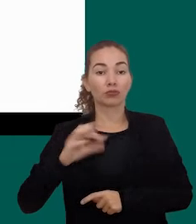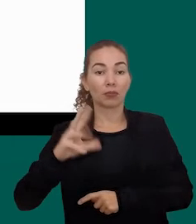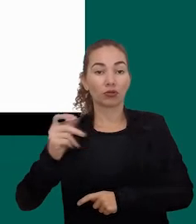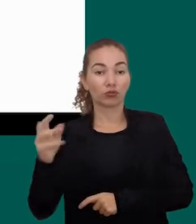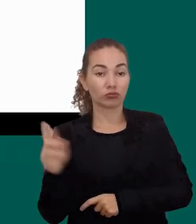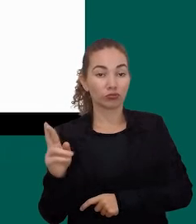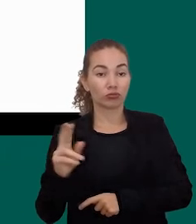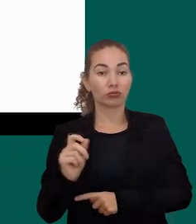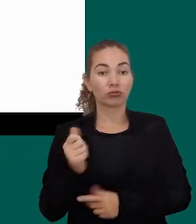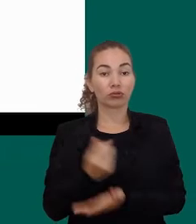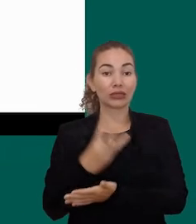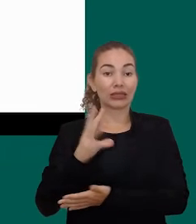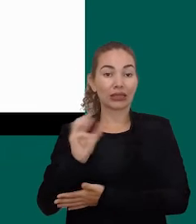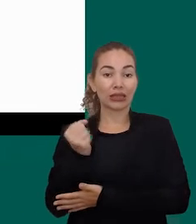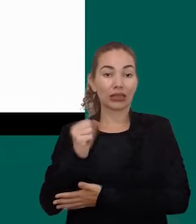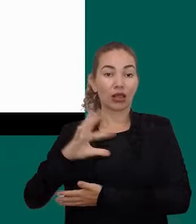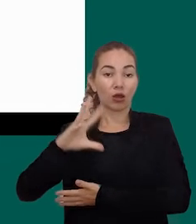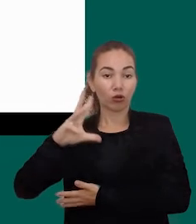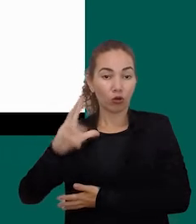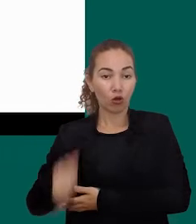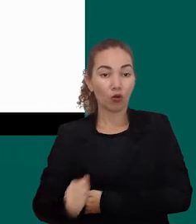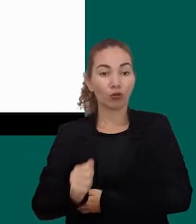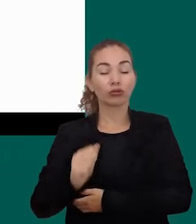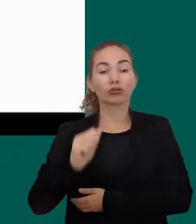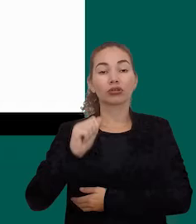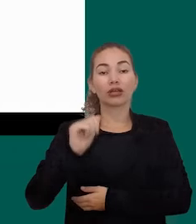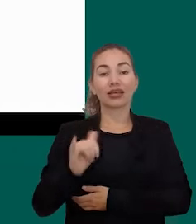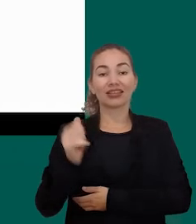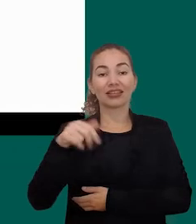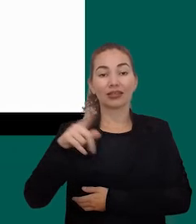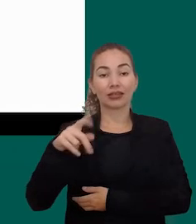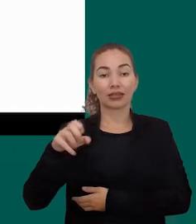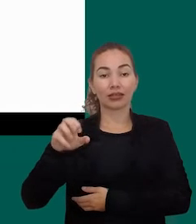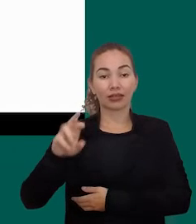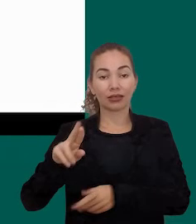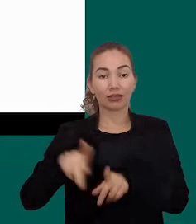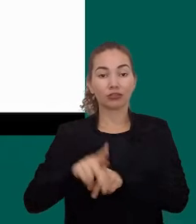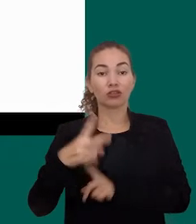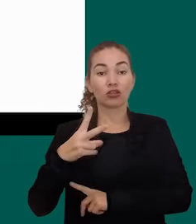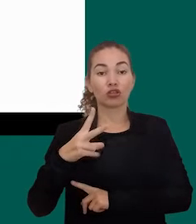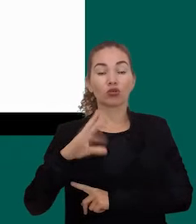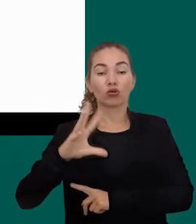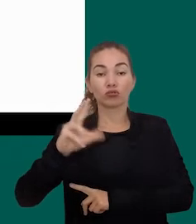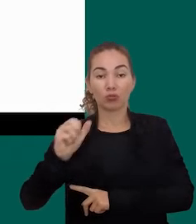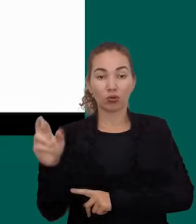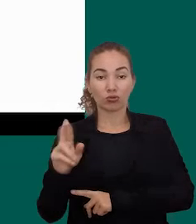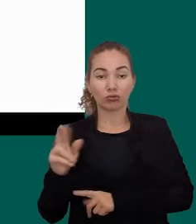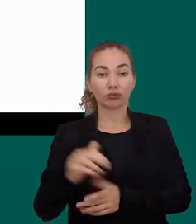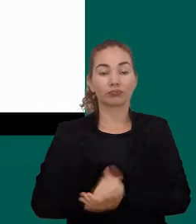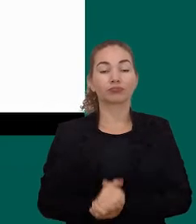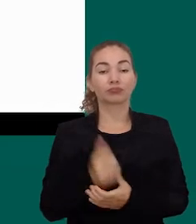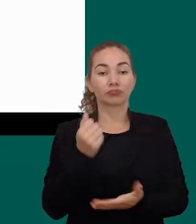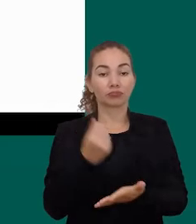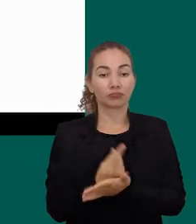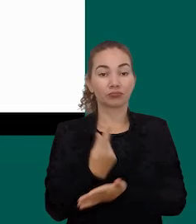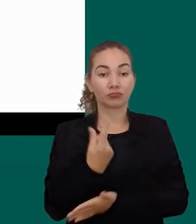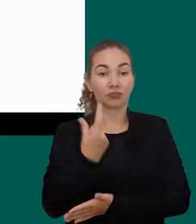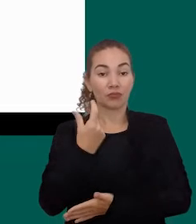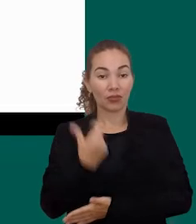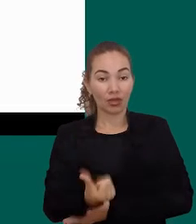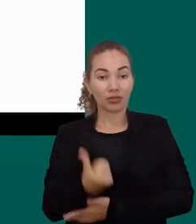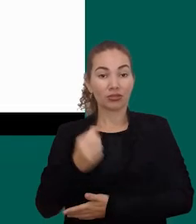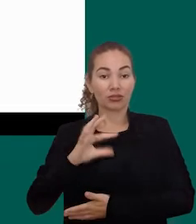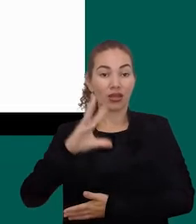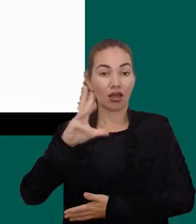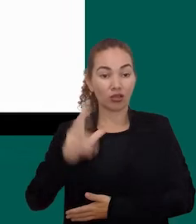anúncio de aquisição de 38 milhões de doses da vacina da Janssen, né, num custo aí de 2 bilhões de reais. Um anúncio de aquisição de 16 milhões de doses da